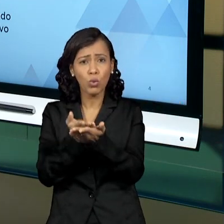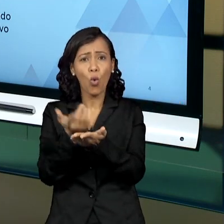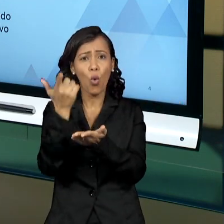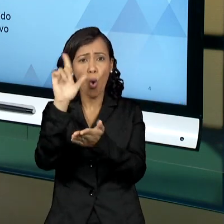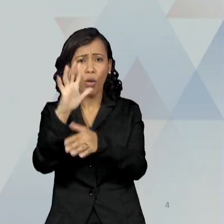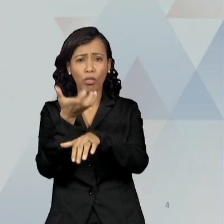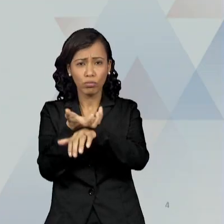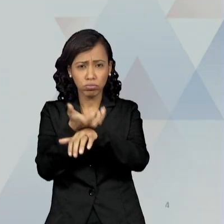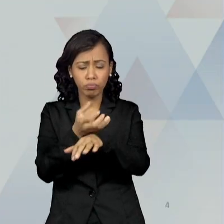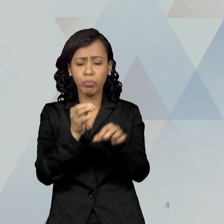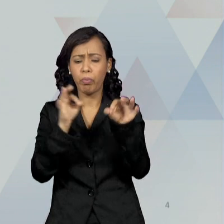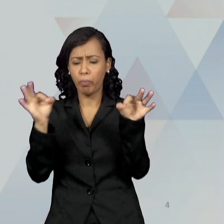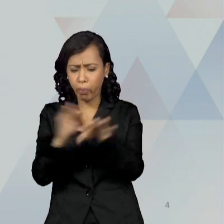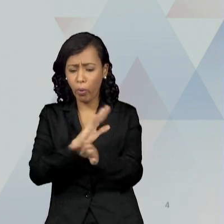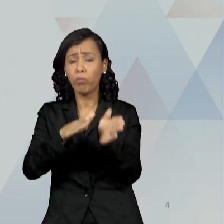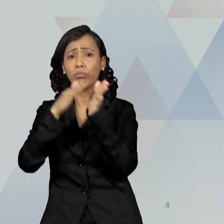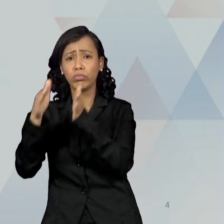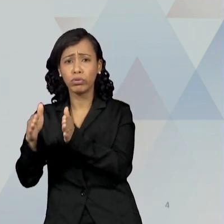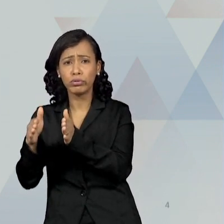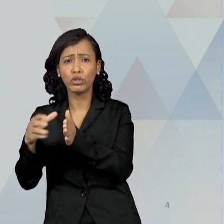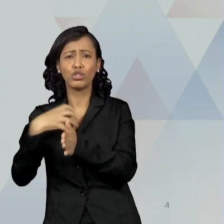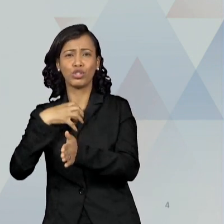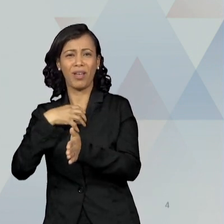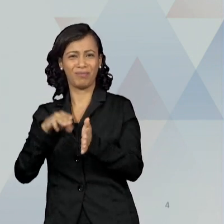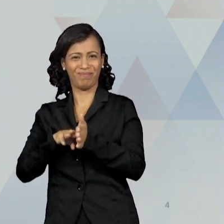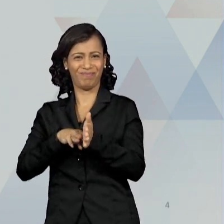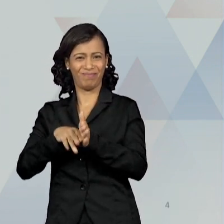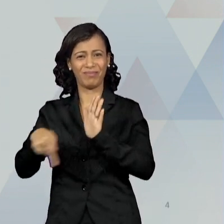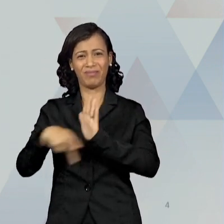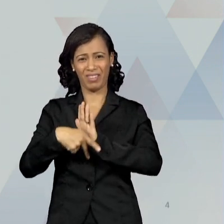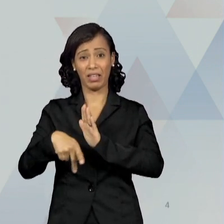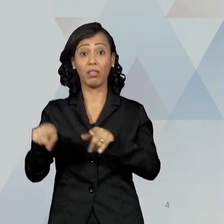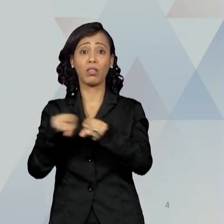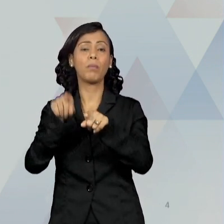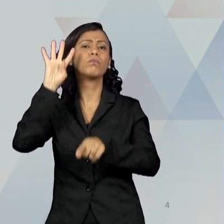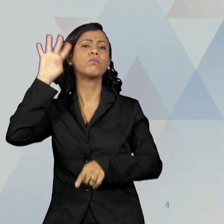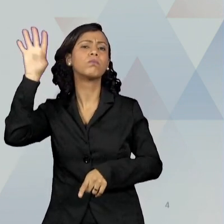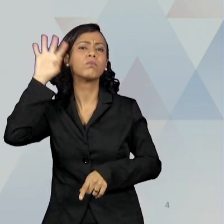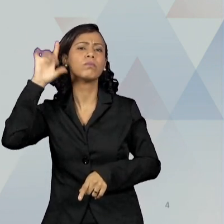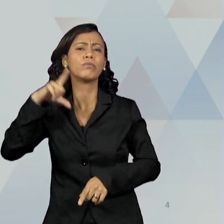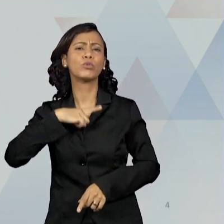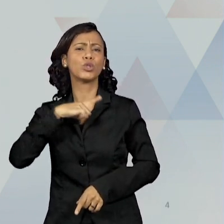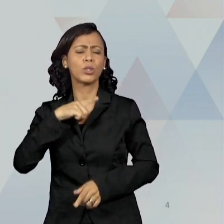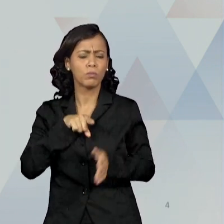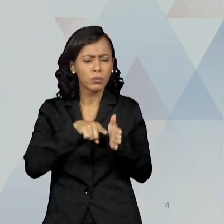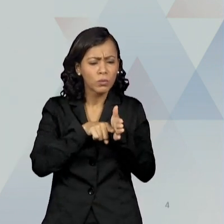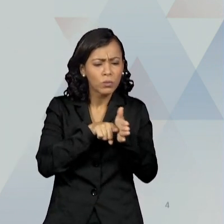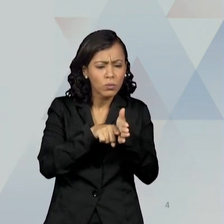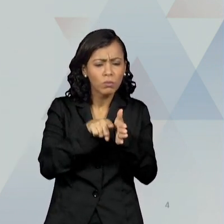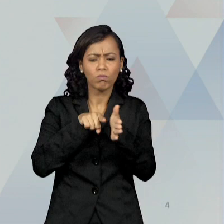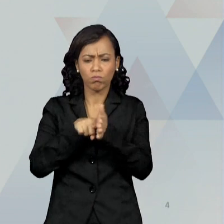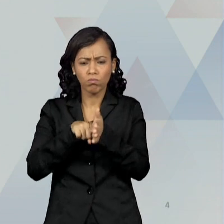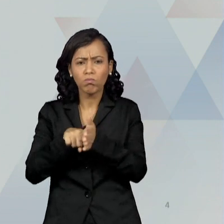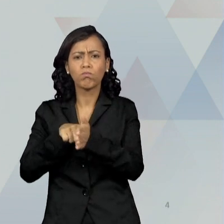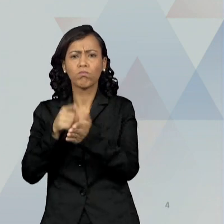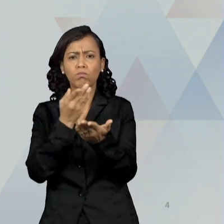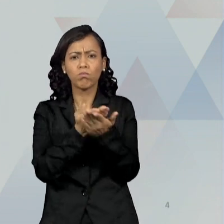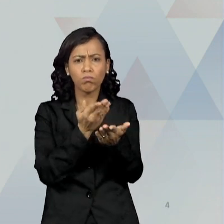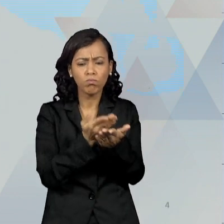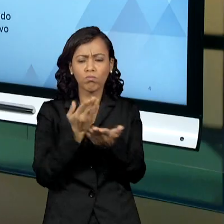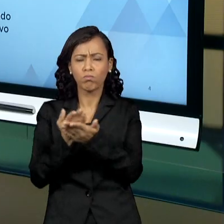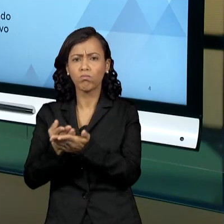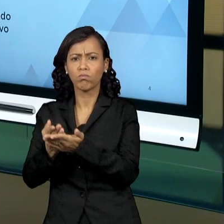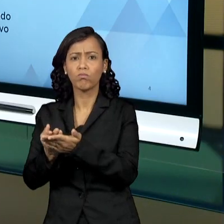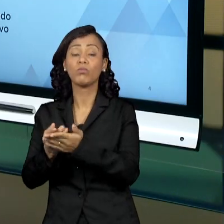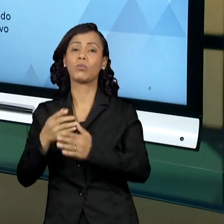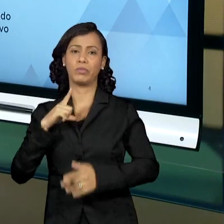outra. Temos toda uma questão, né, teórica, da teoria, de um aprendizado individual.